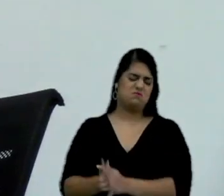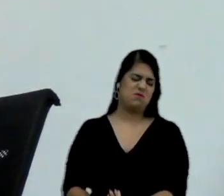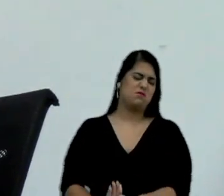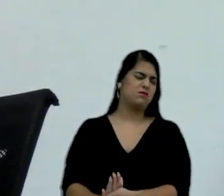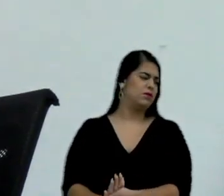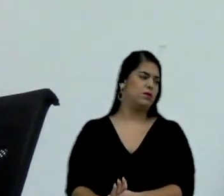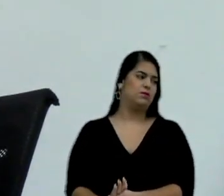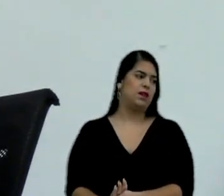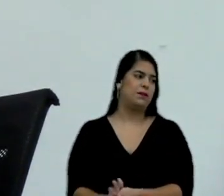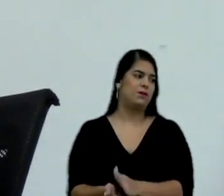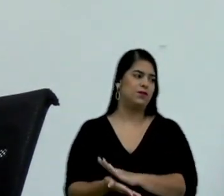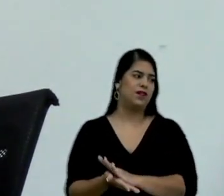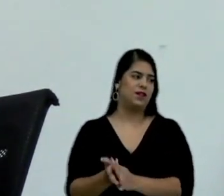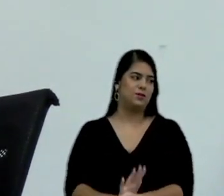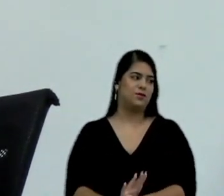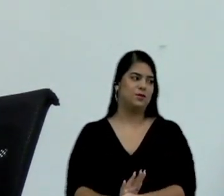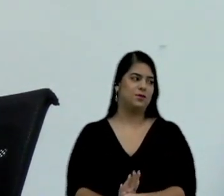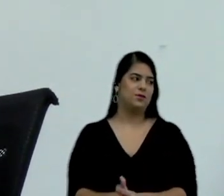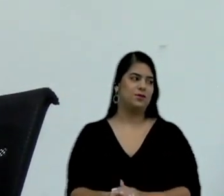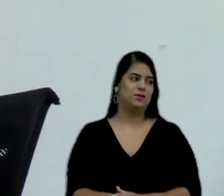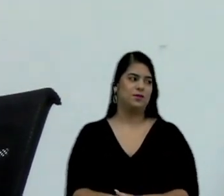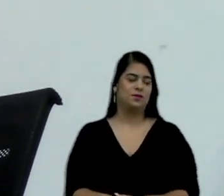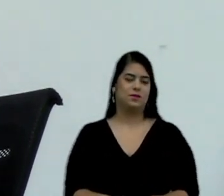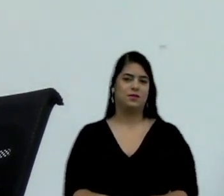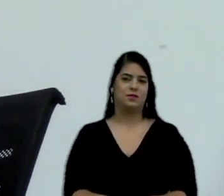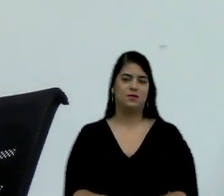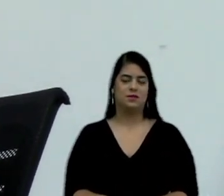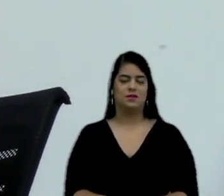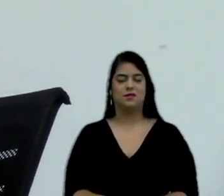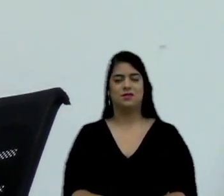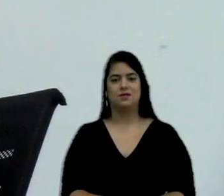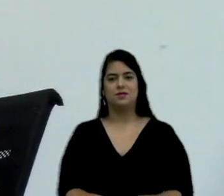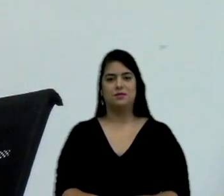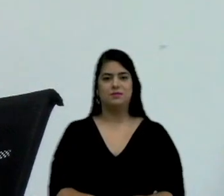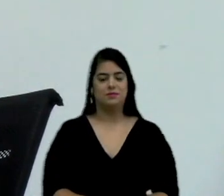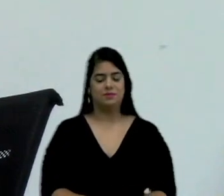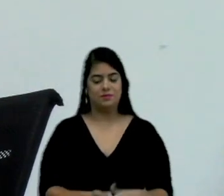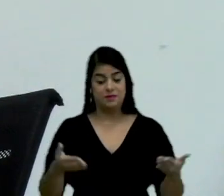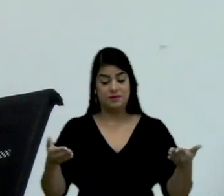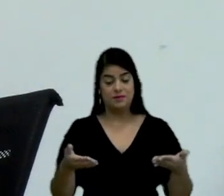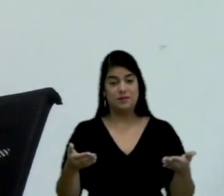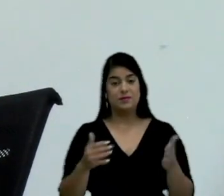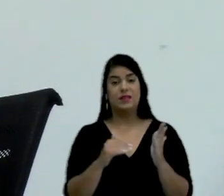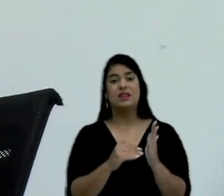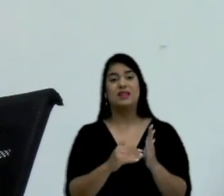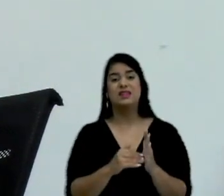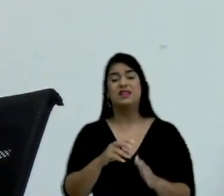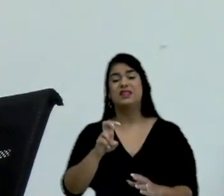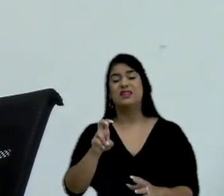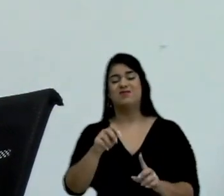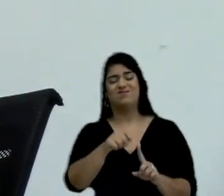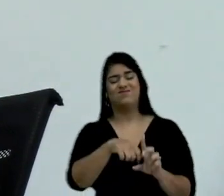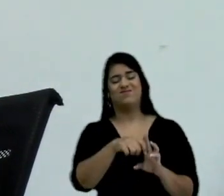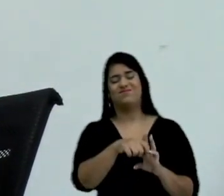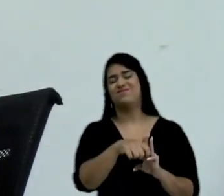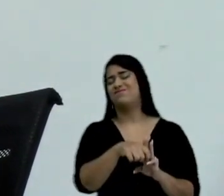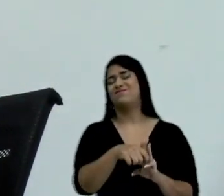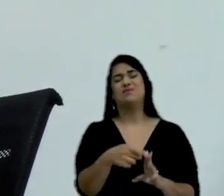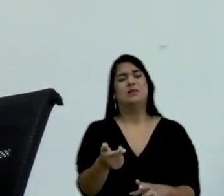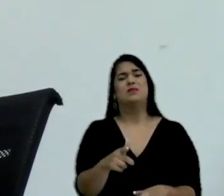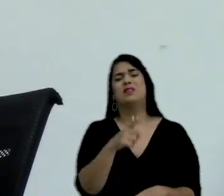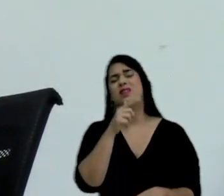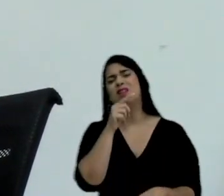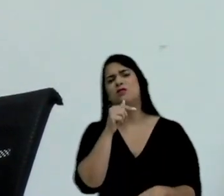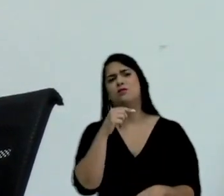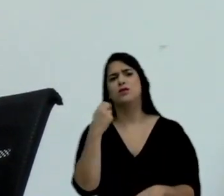município e nós temos conhecimentos de localidades que chega chegam hoje até 5 meses sem ser abastecida então a gente